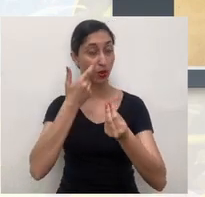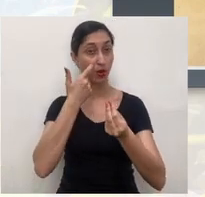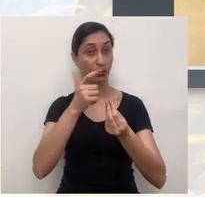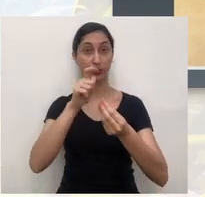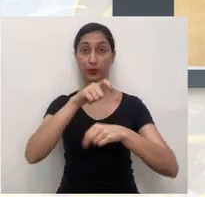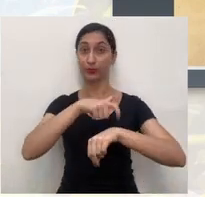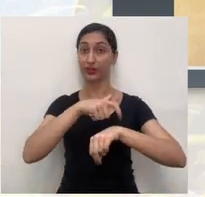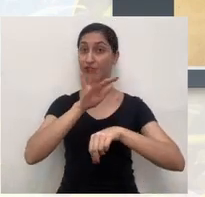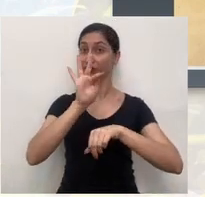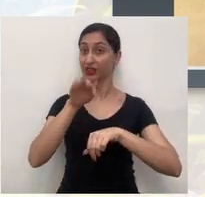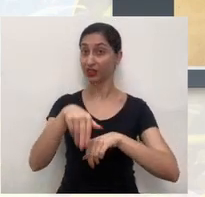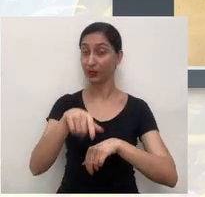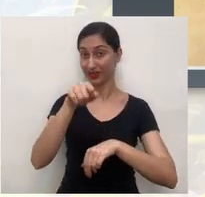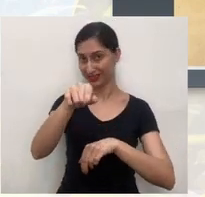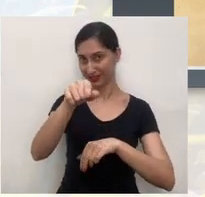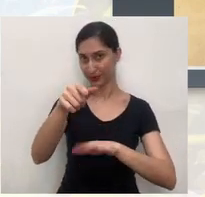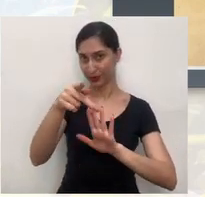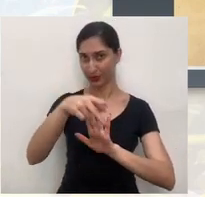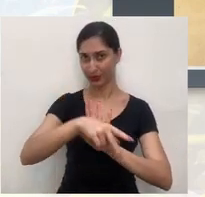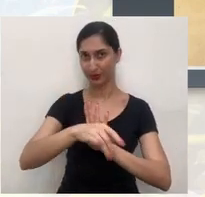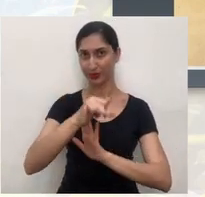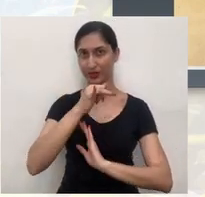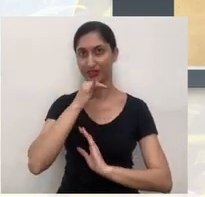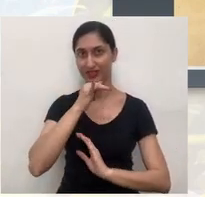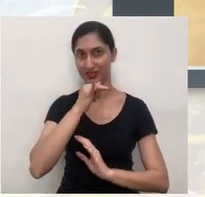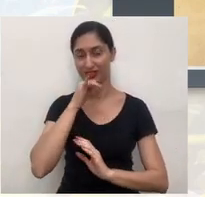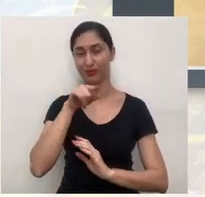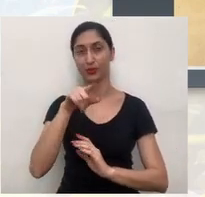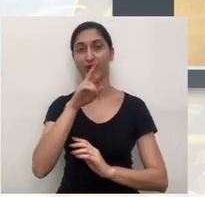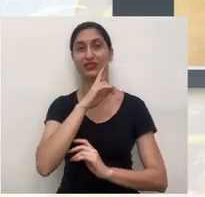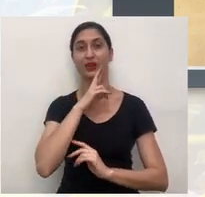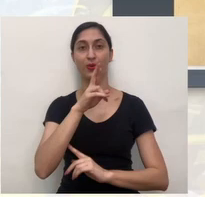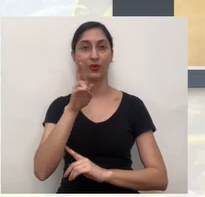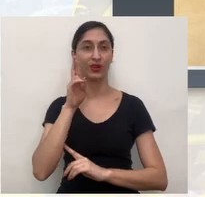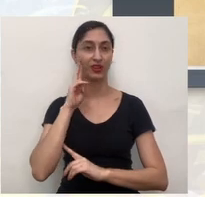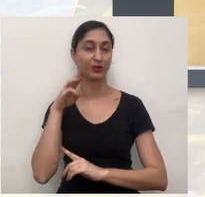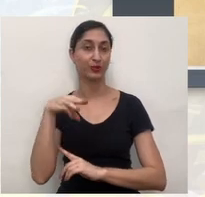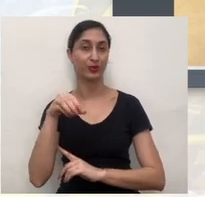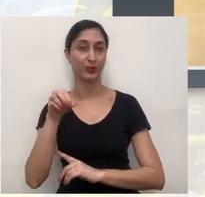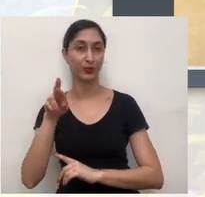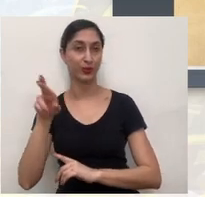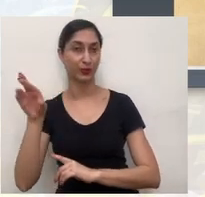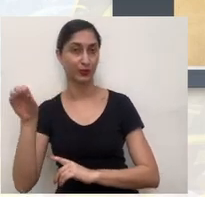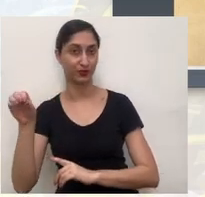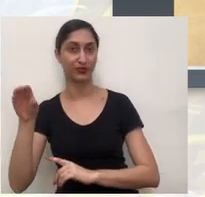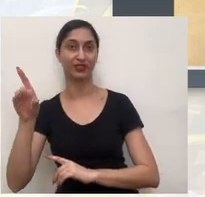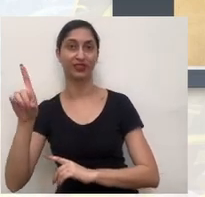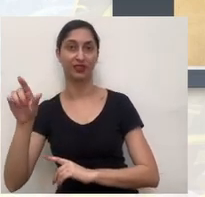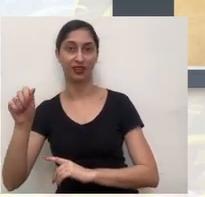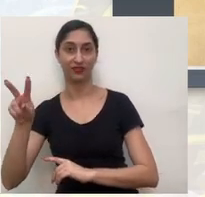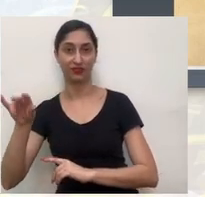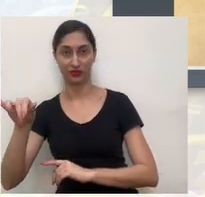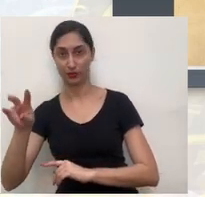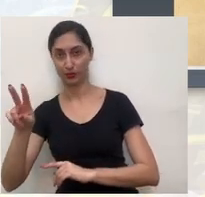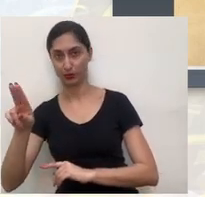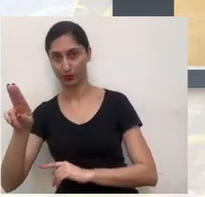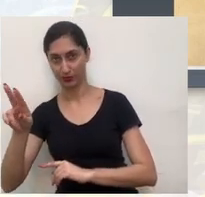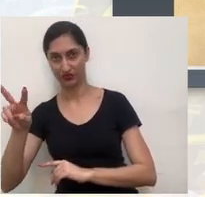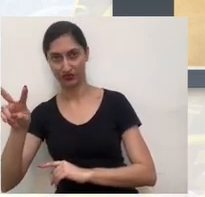nesse caso, desse projeto, Restaurantes do Morro da Viúva, que é um projeto de 65,